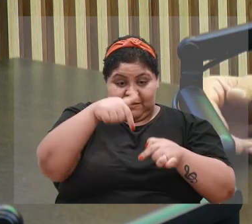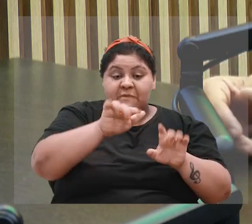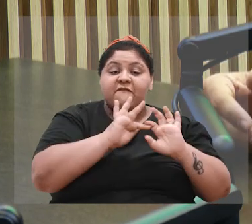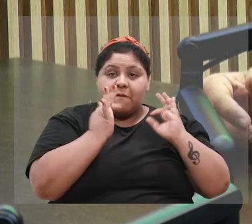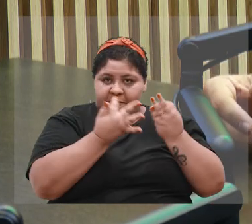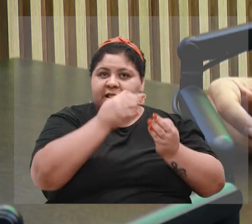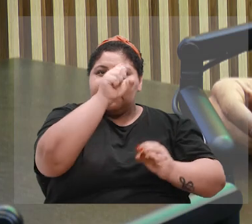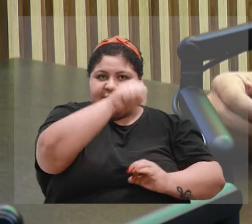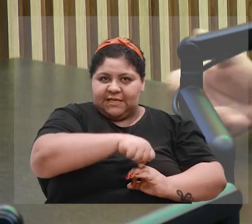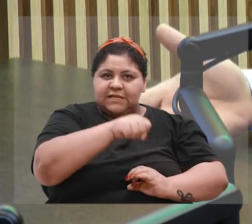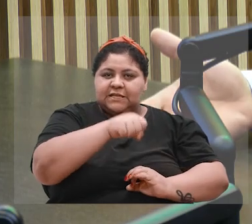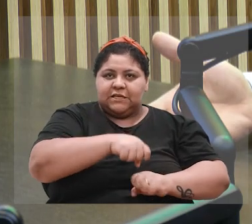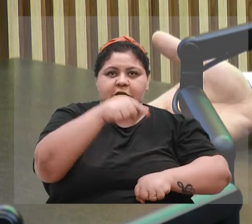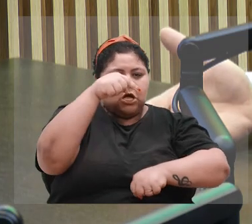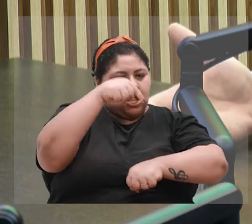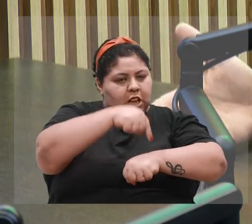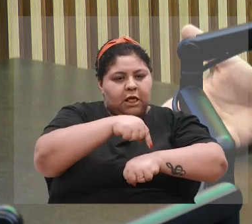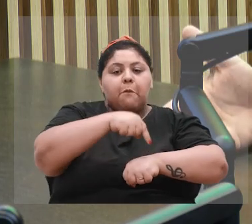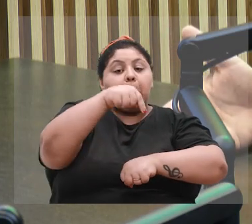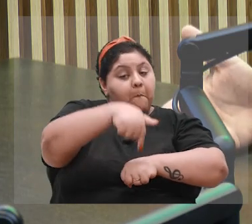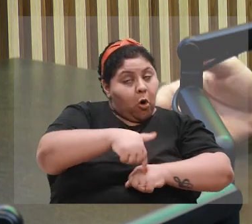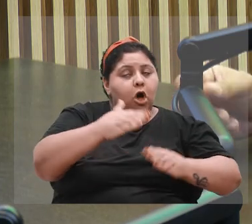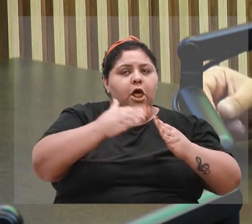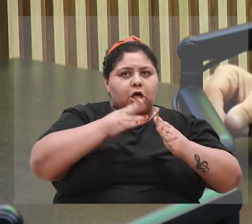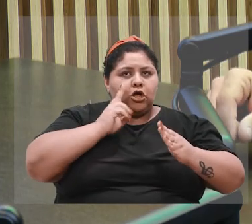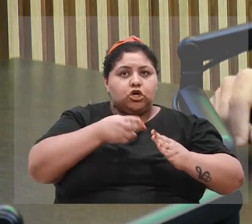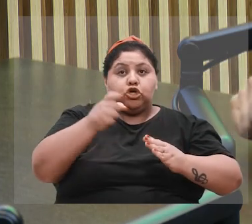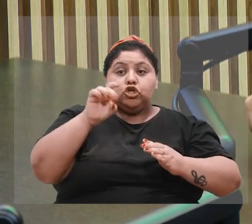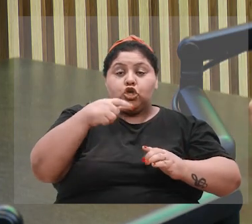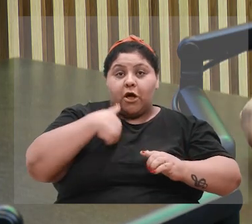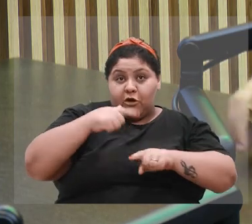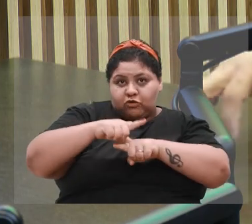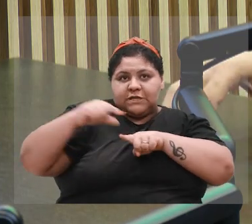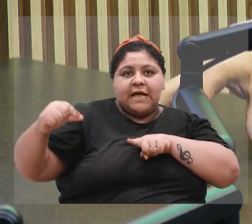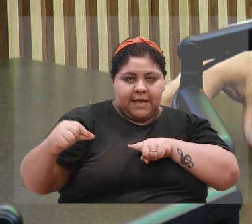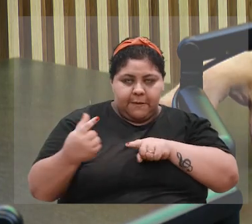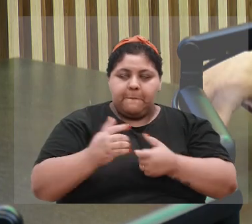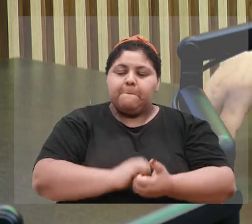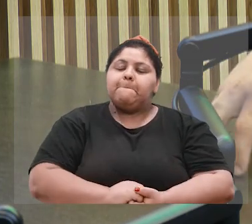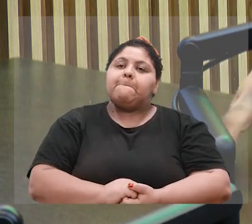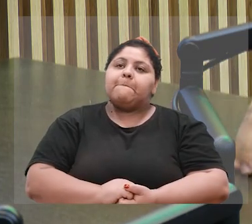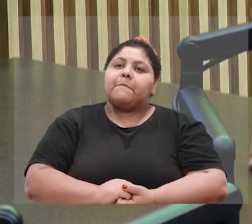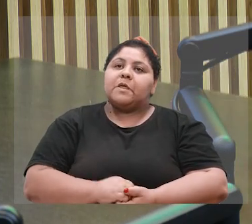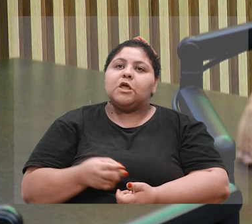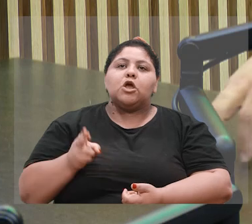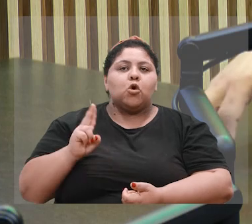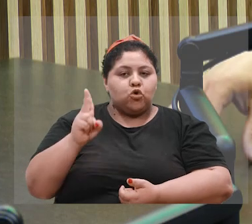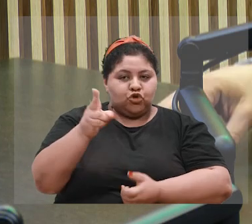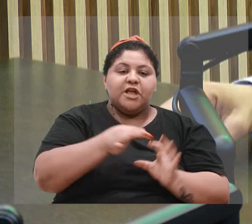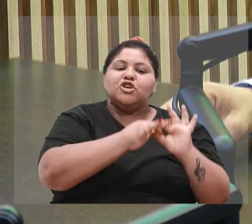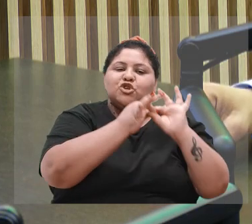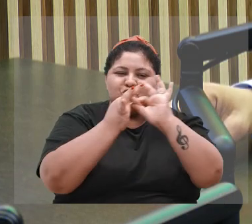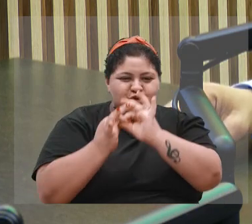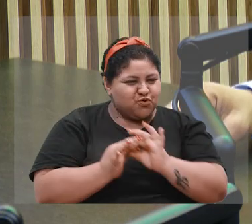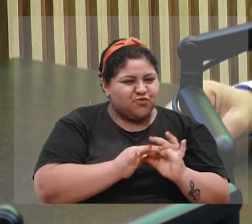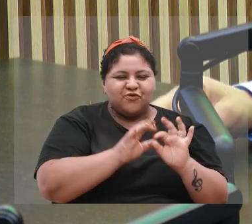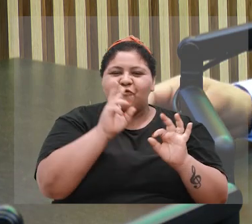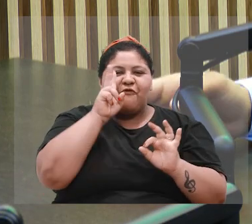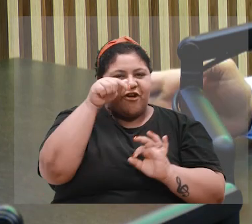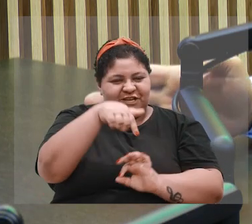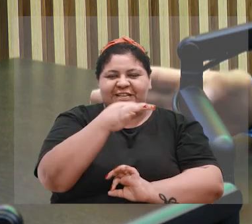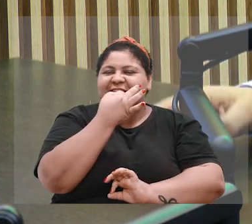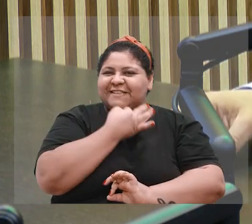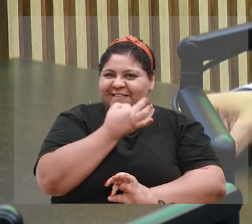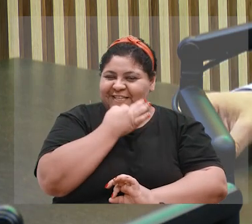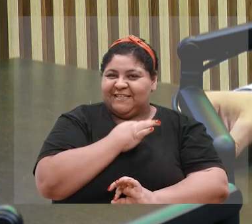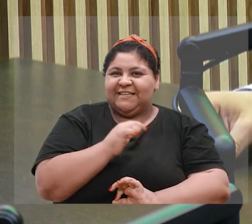ao longo desse tempo todo a minha família mora aqui, então só eu saí. E mantive os laços muito fortes aqui na cidade. Nós